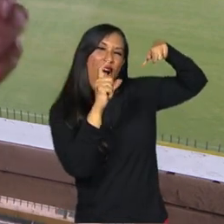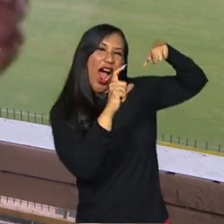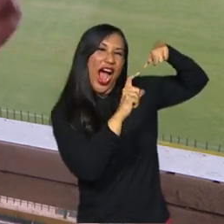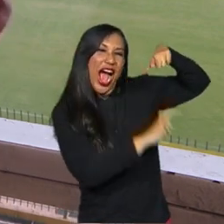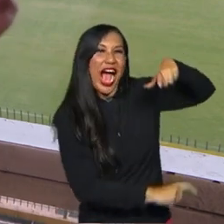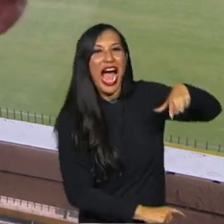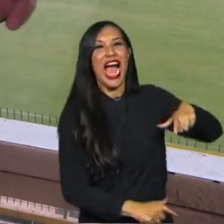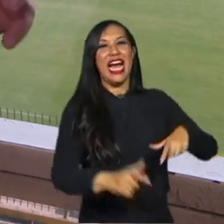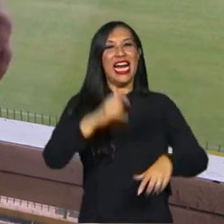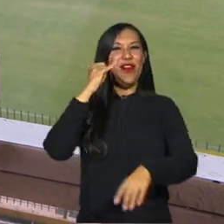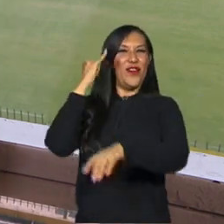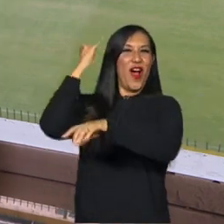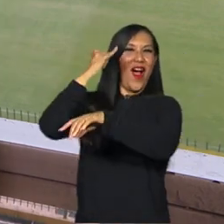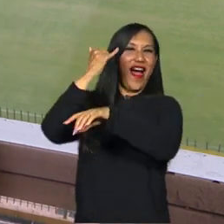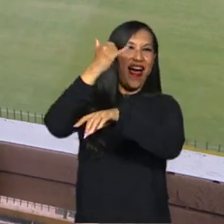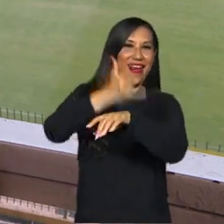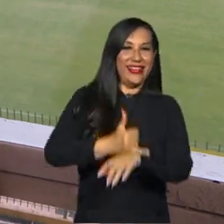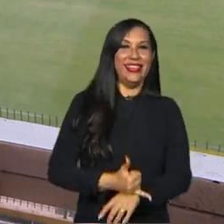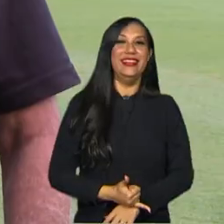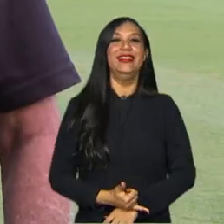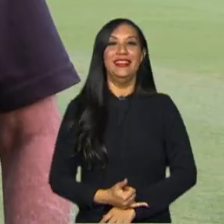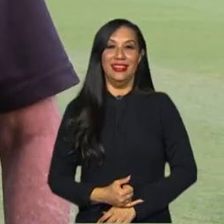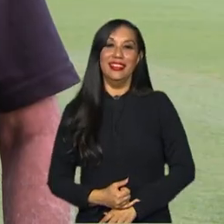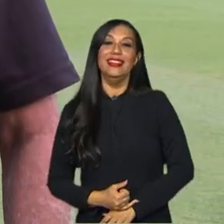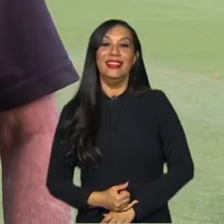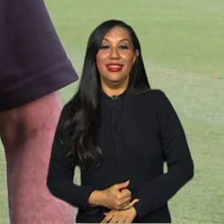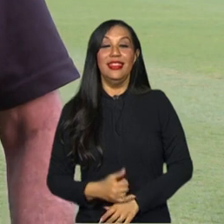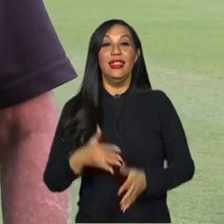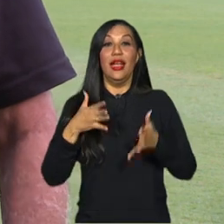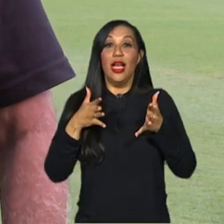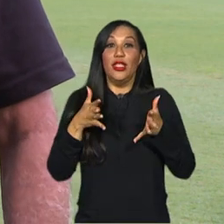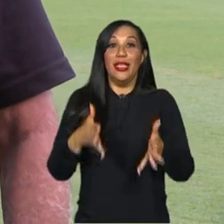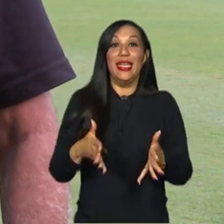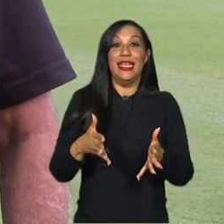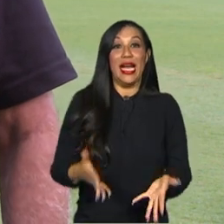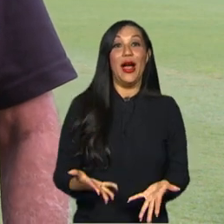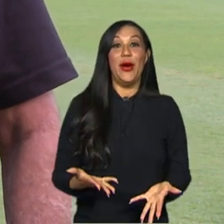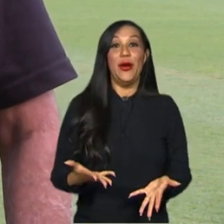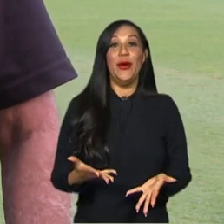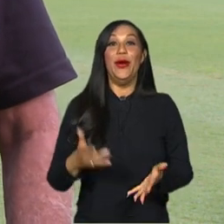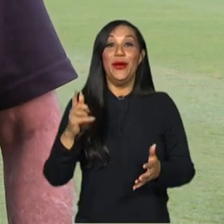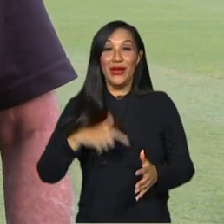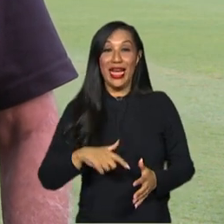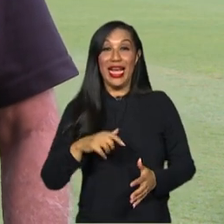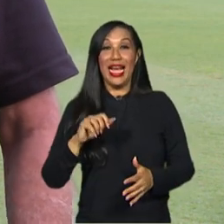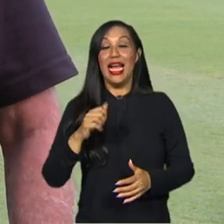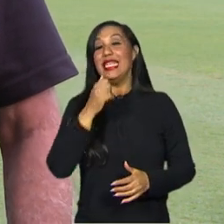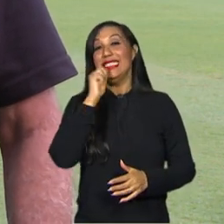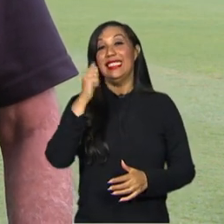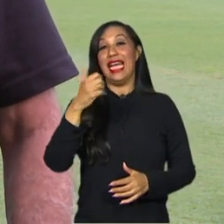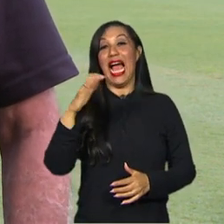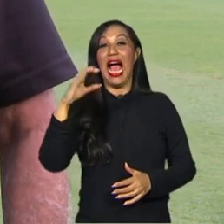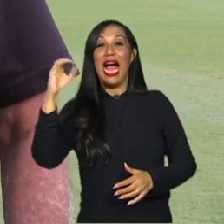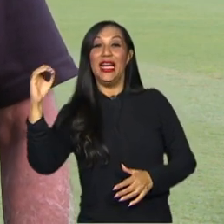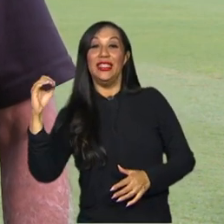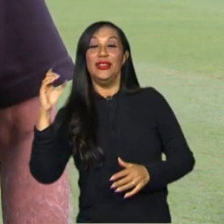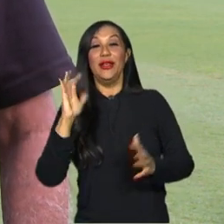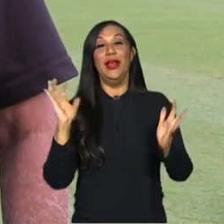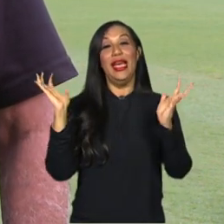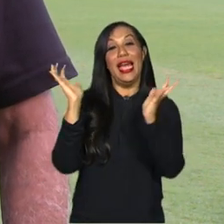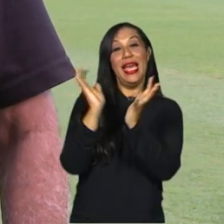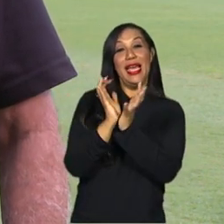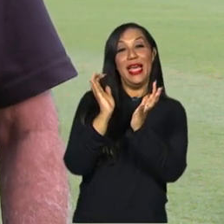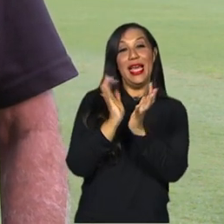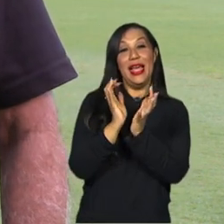Gol do Voltaço! Entra em campo o Esquadrão de Aço, equipe